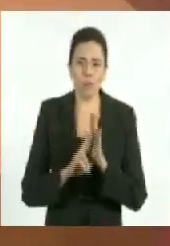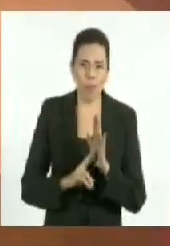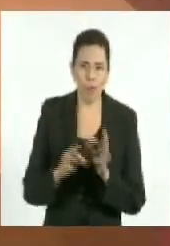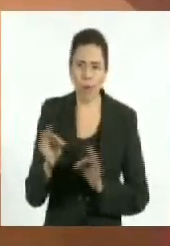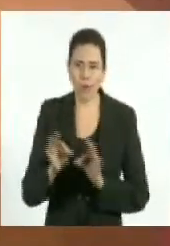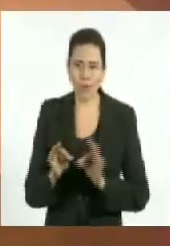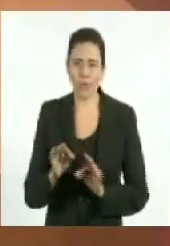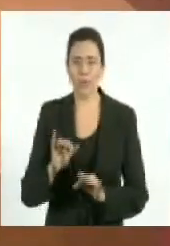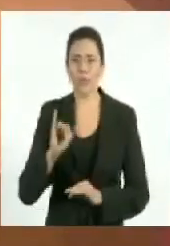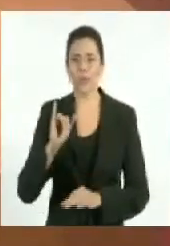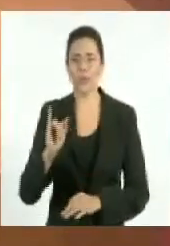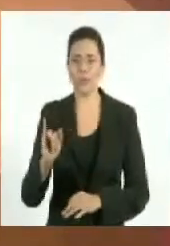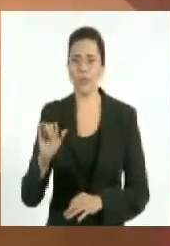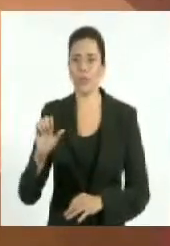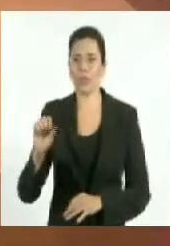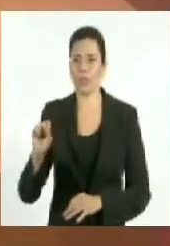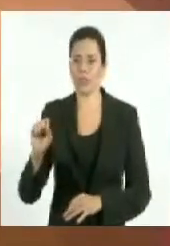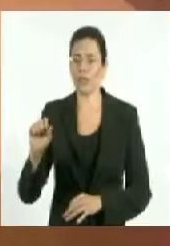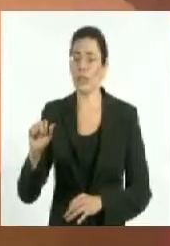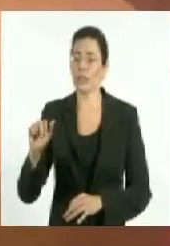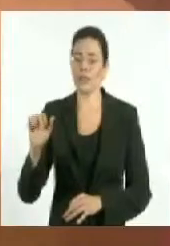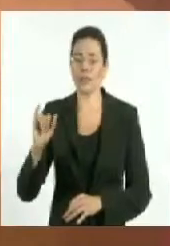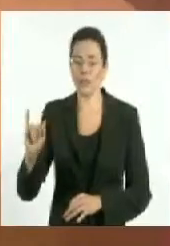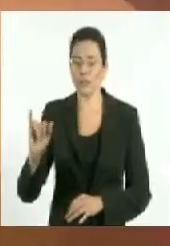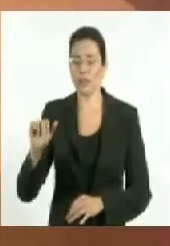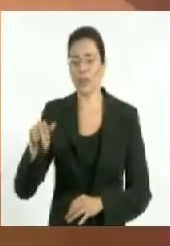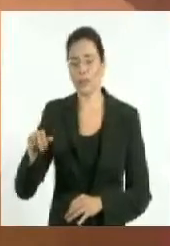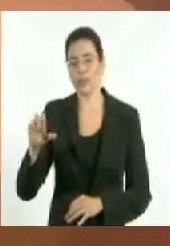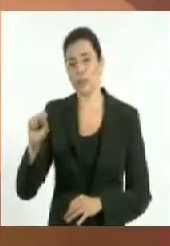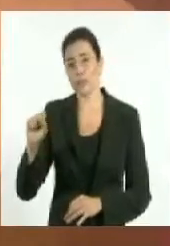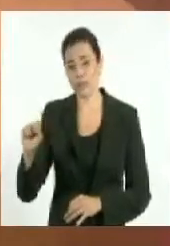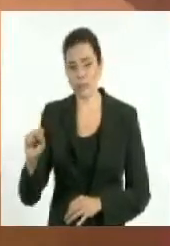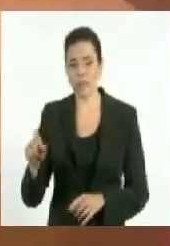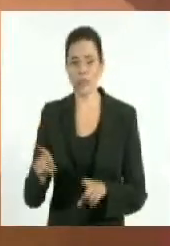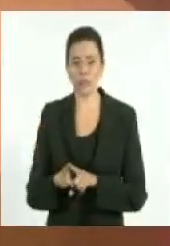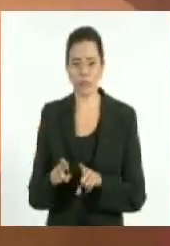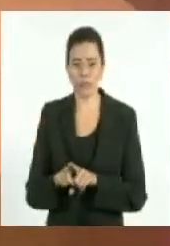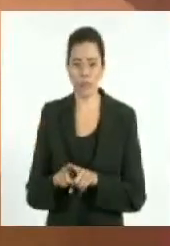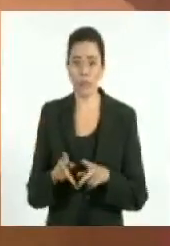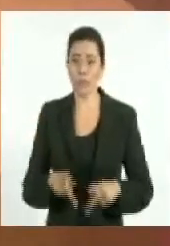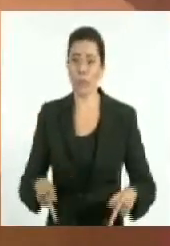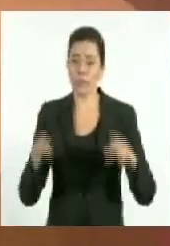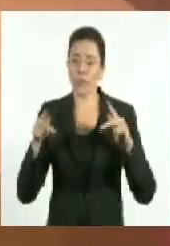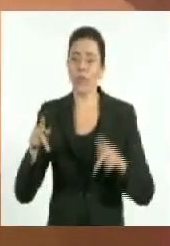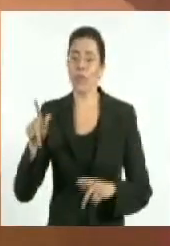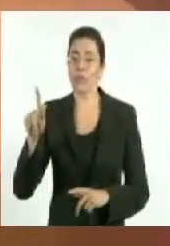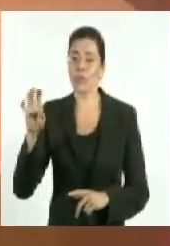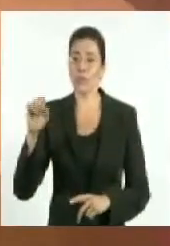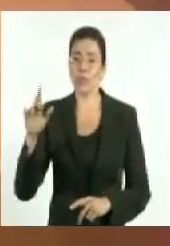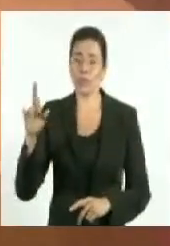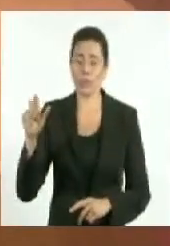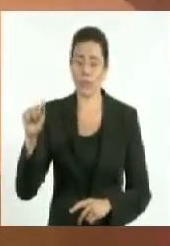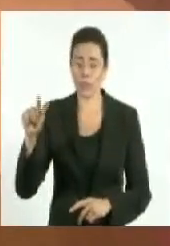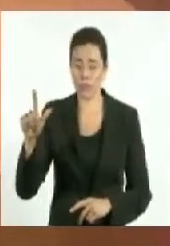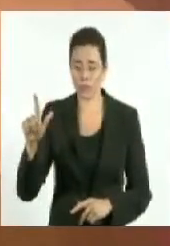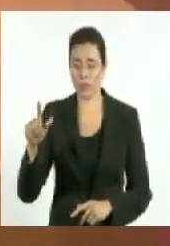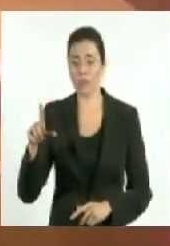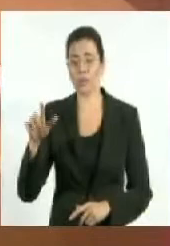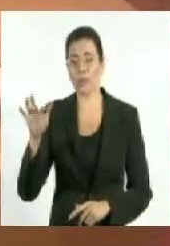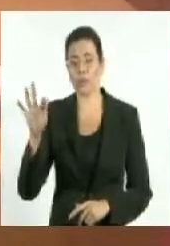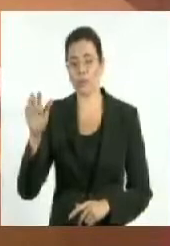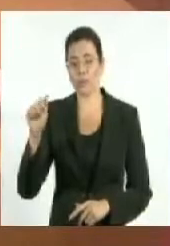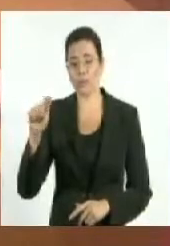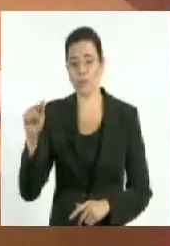débito, INSS, FGTS, dívida ativa da União, Procuradoria-Geral da Fazenda Nacional e, aqui deu mais trabalho, a